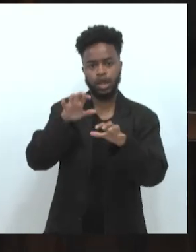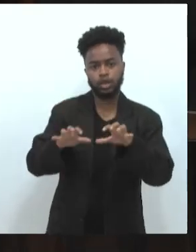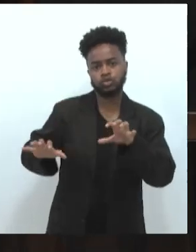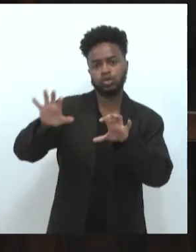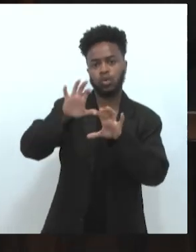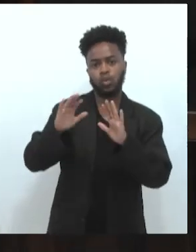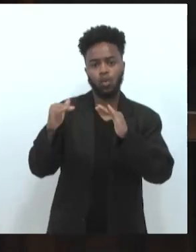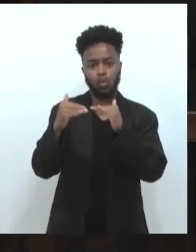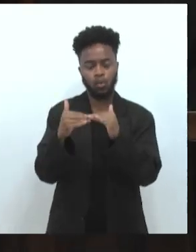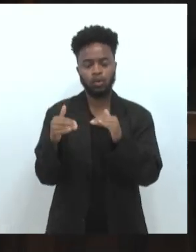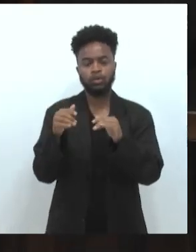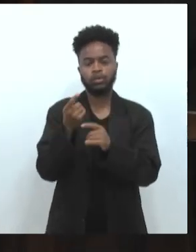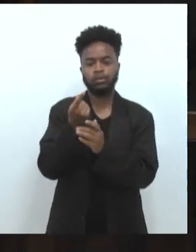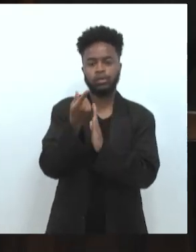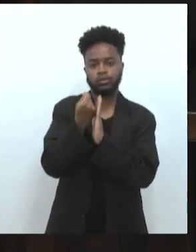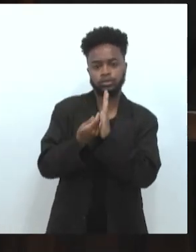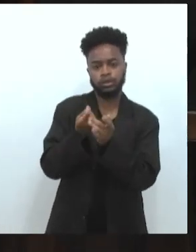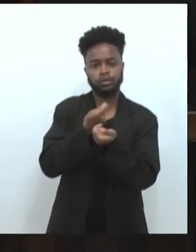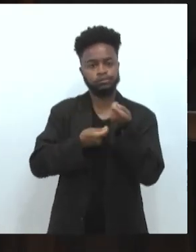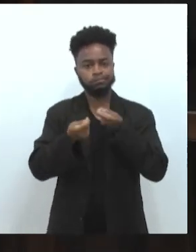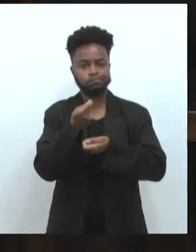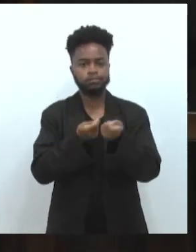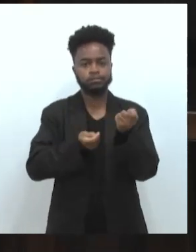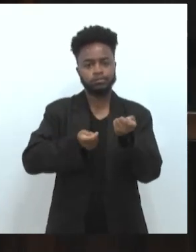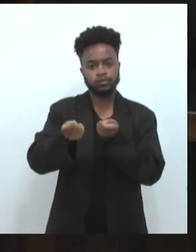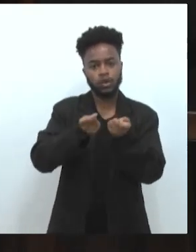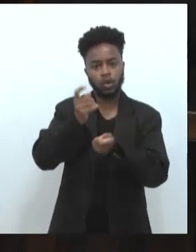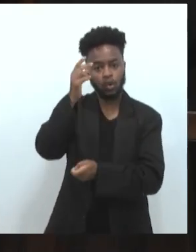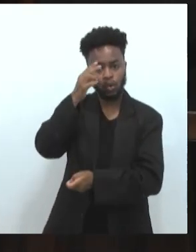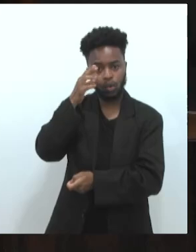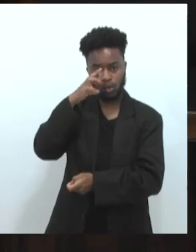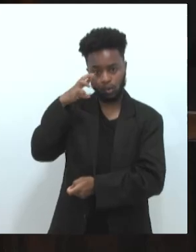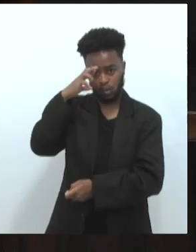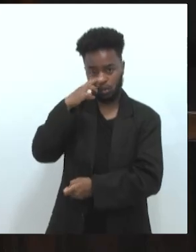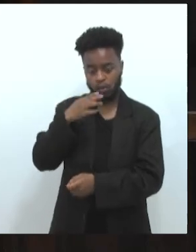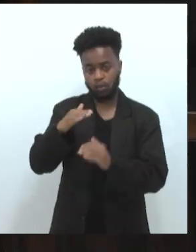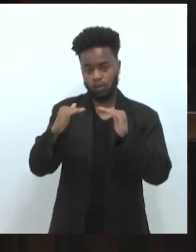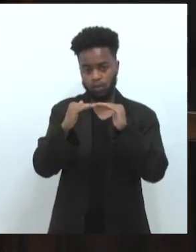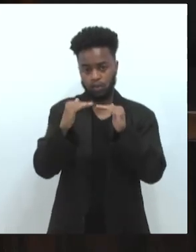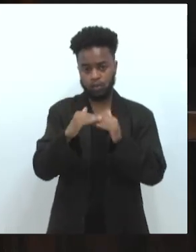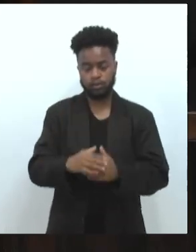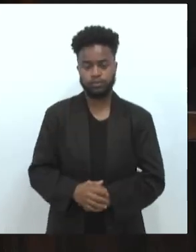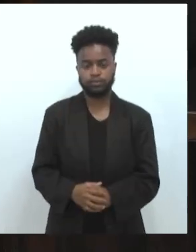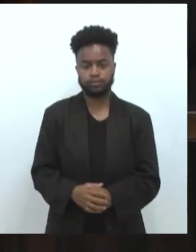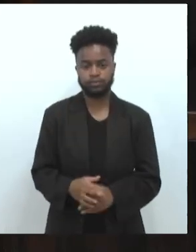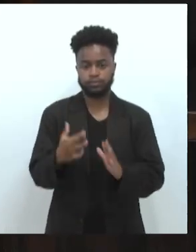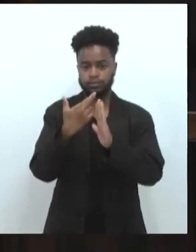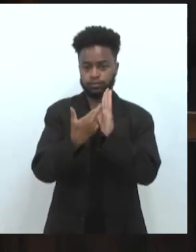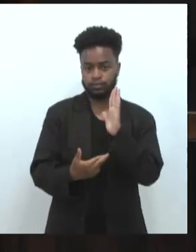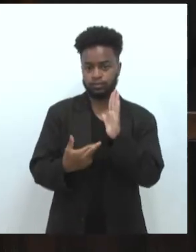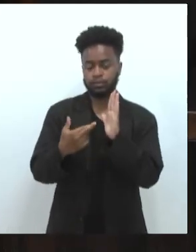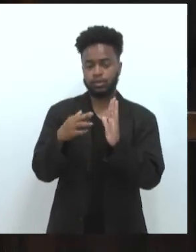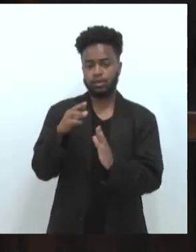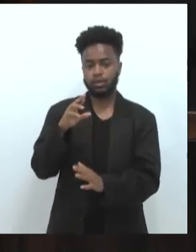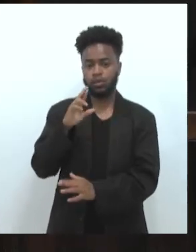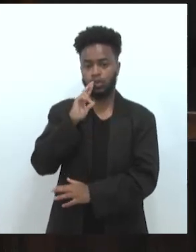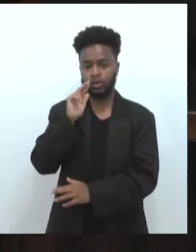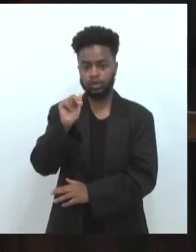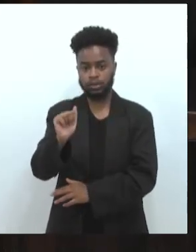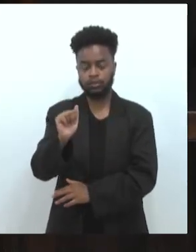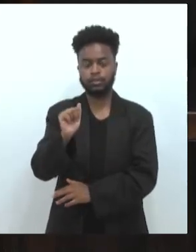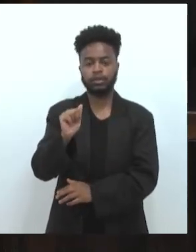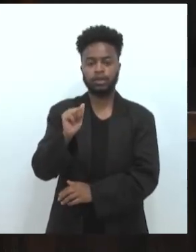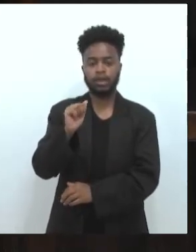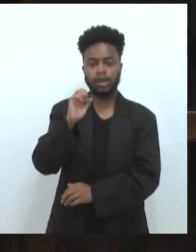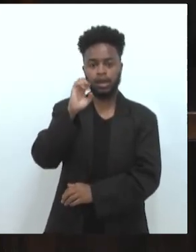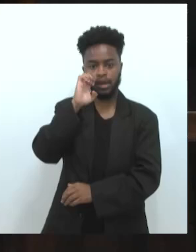favorável, Orçamento, Finanças, Fiscalização Financeira e Controle favorável. Relatores, deputado Rodrigo Amorim, Élica